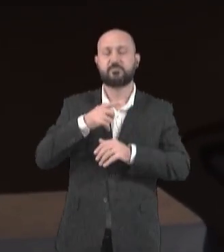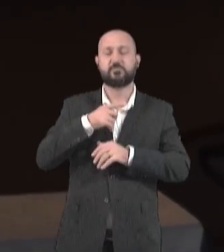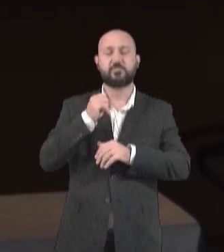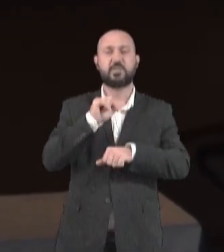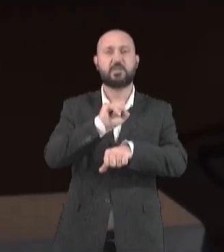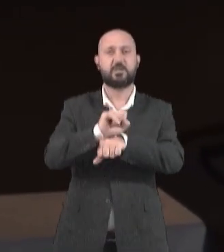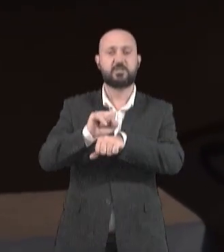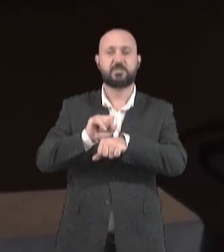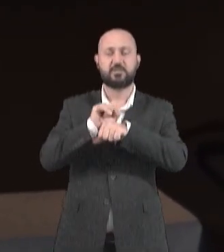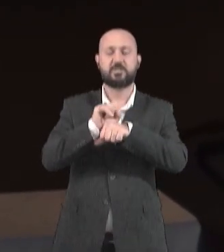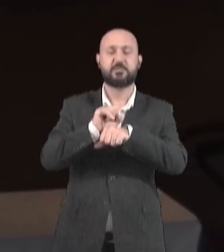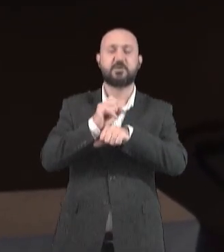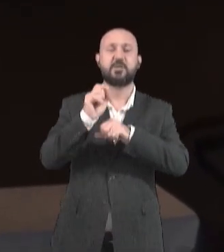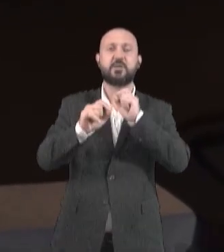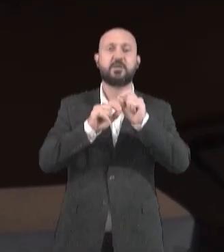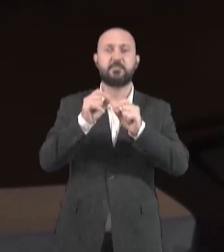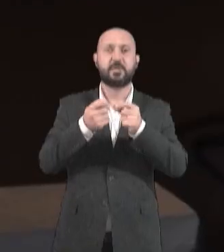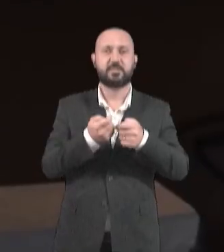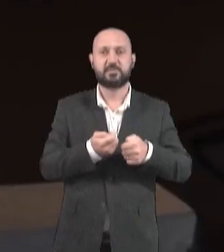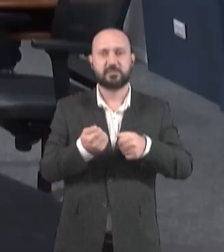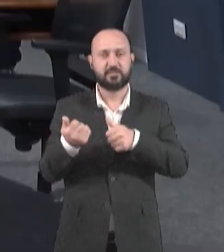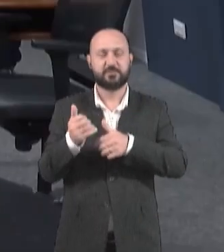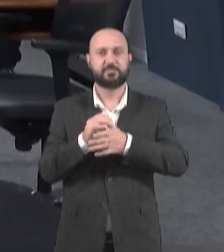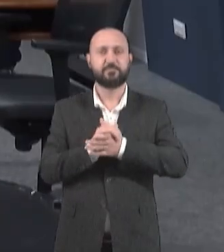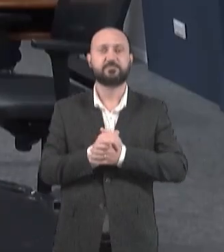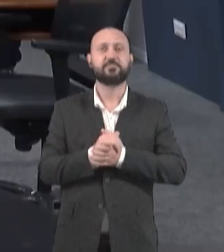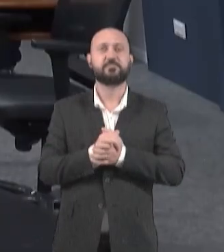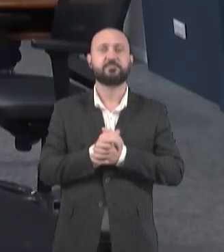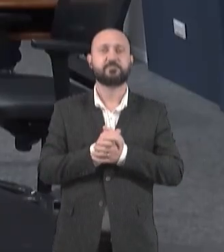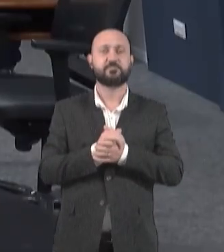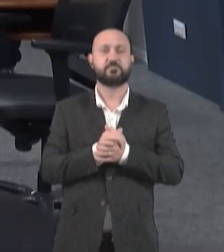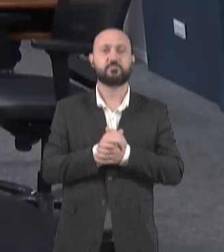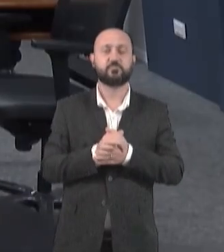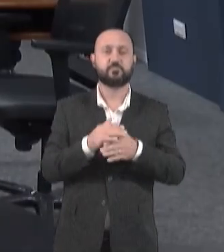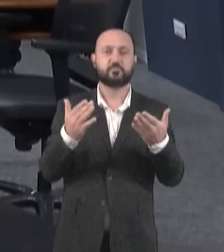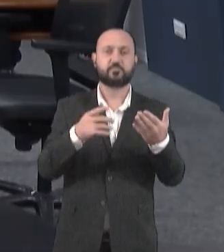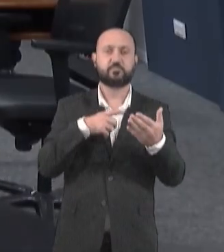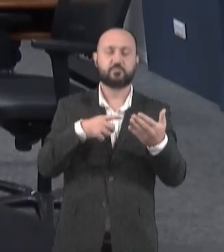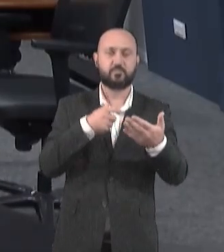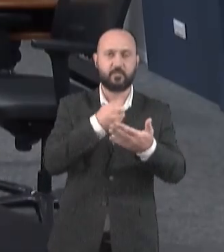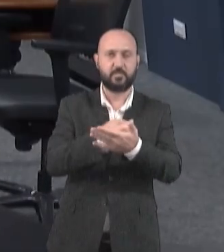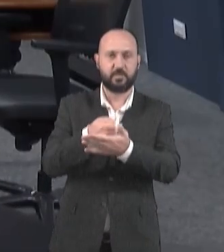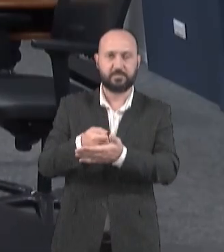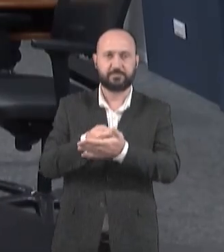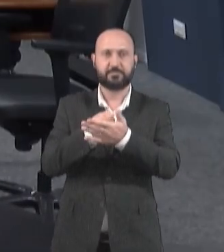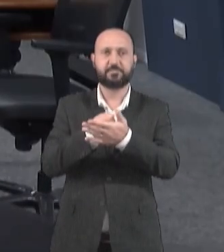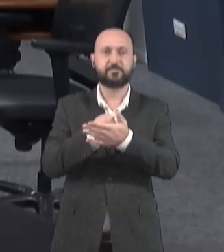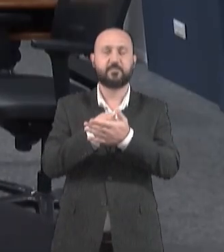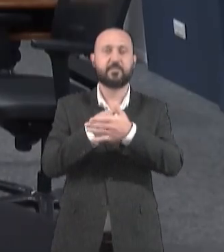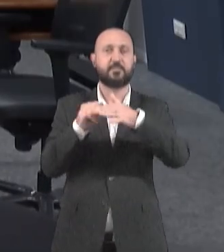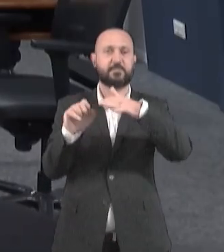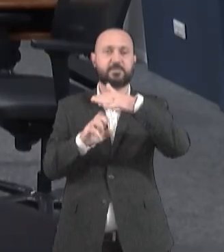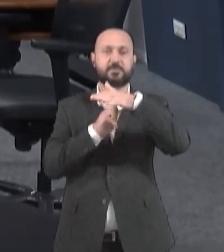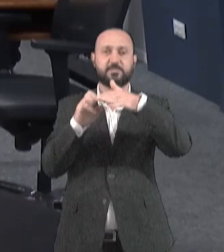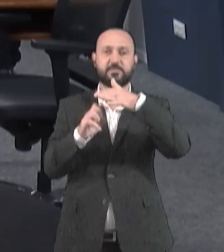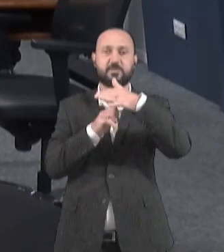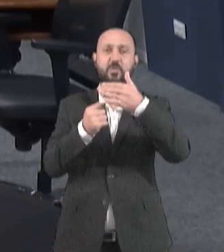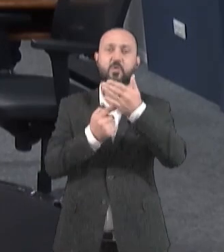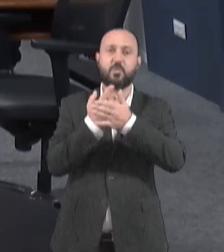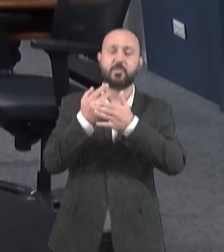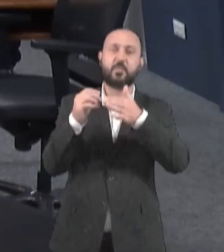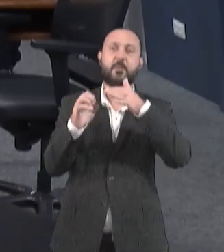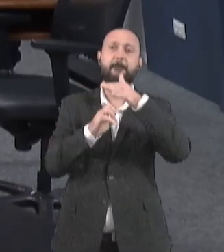a espera indeterminada pelas entregas. Hoje já existe a obrigação, né, para as empresas. Você